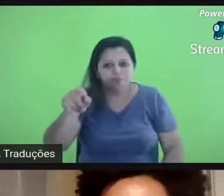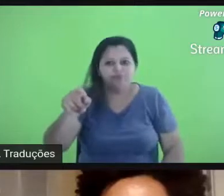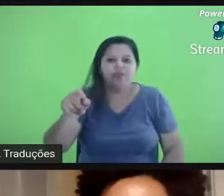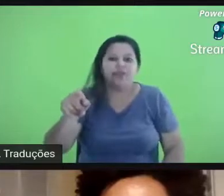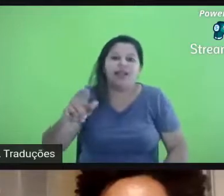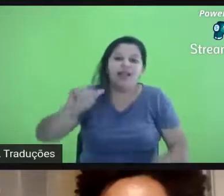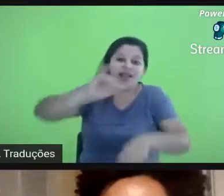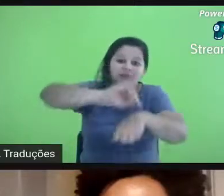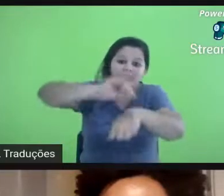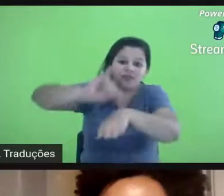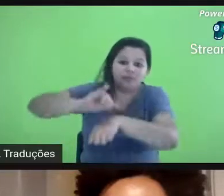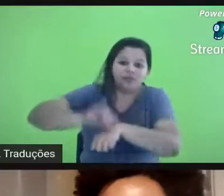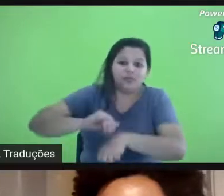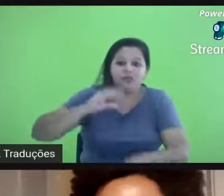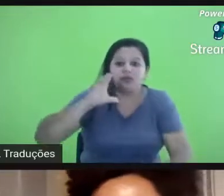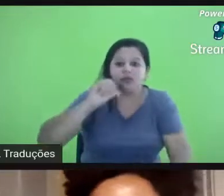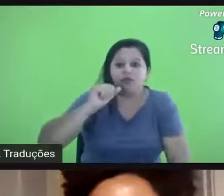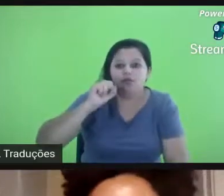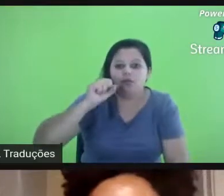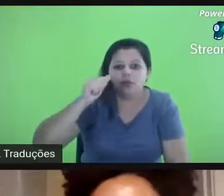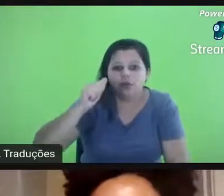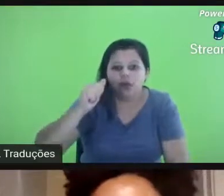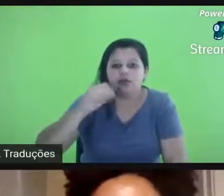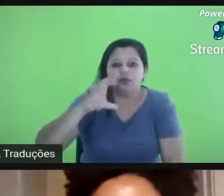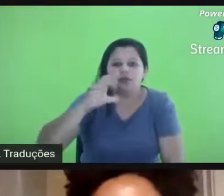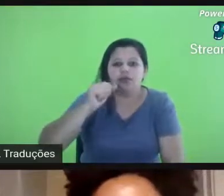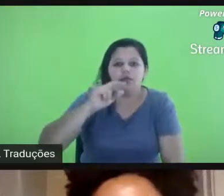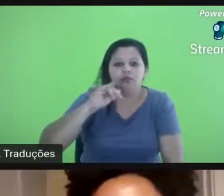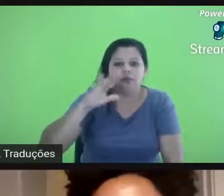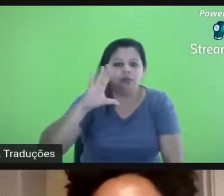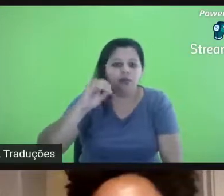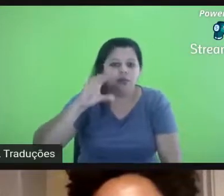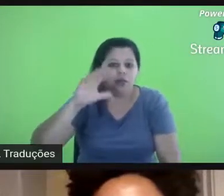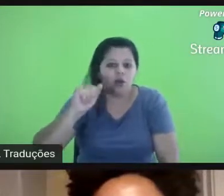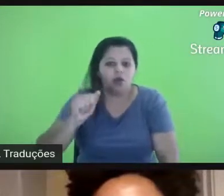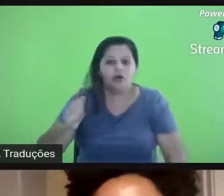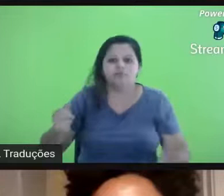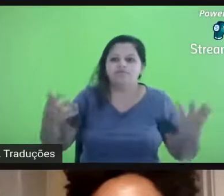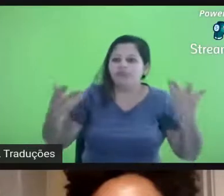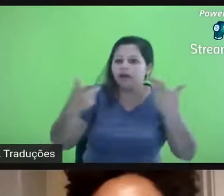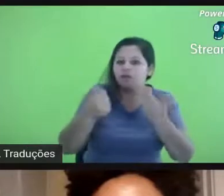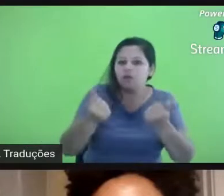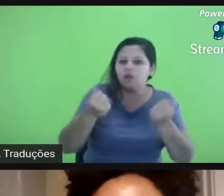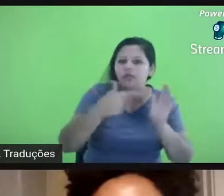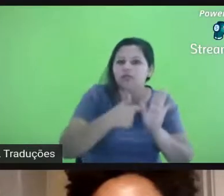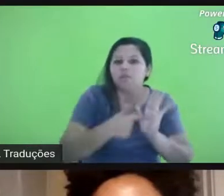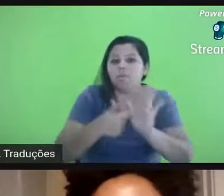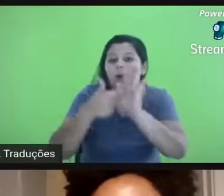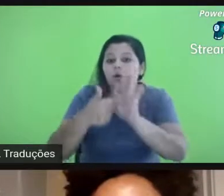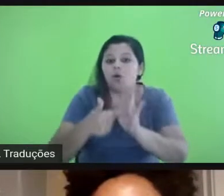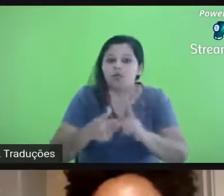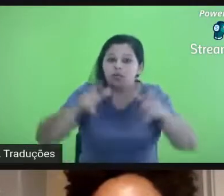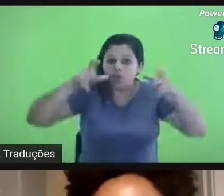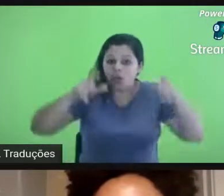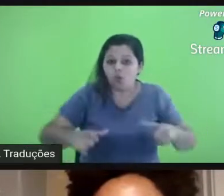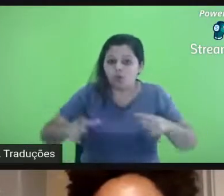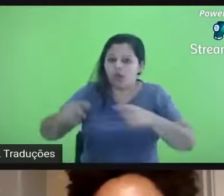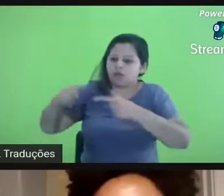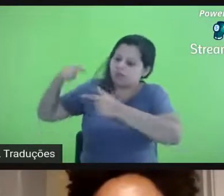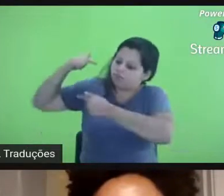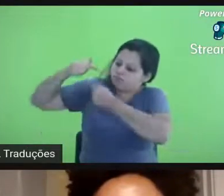Carioca, maravilhosa, né? Que traz esse lugar também da ancestralidade, né? Ela fala, já